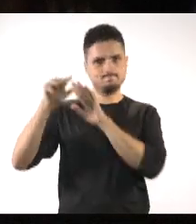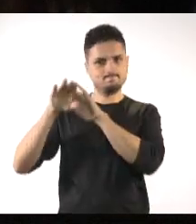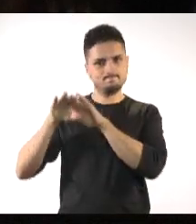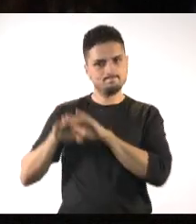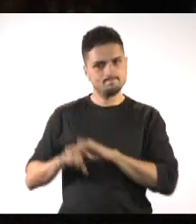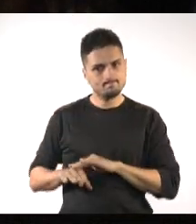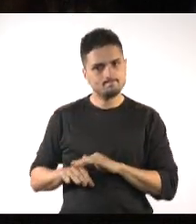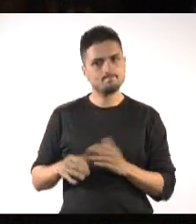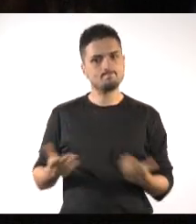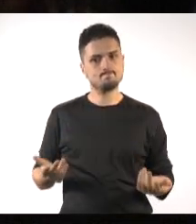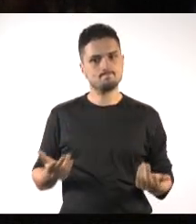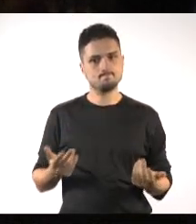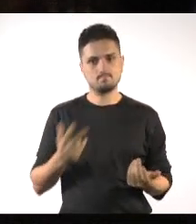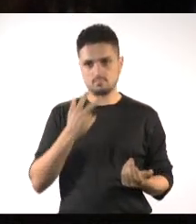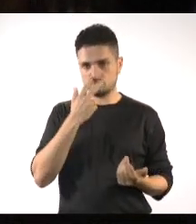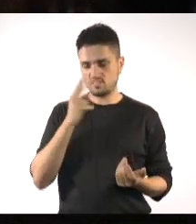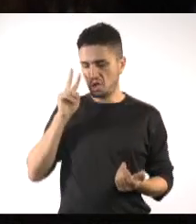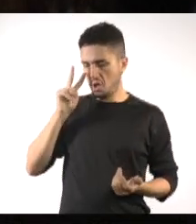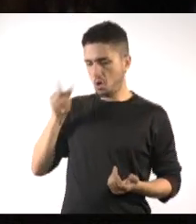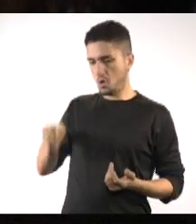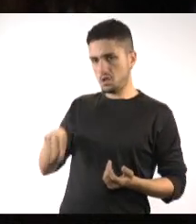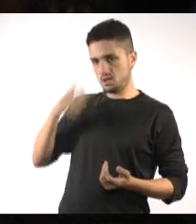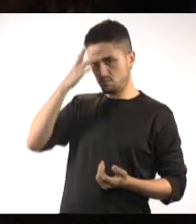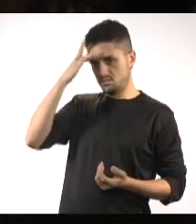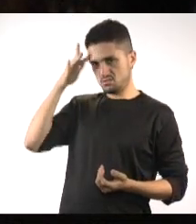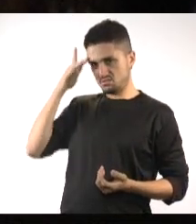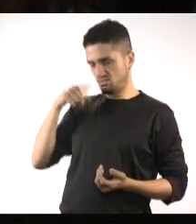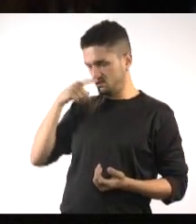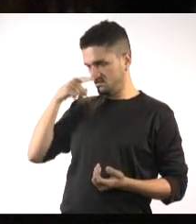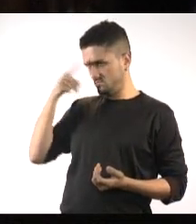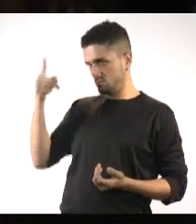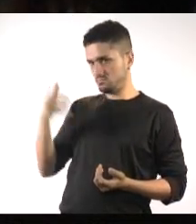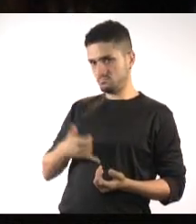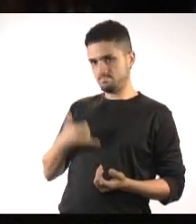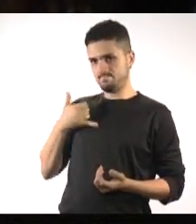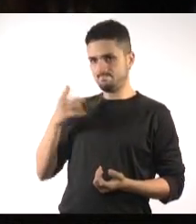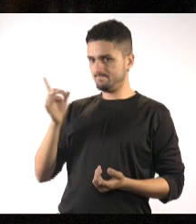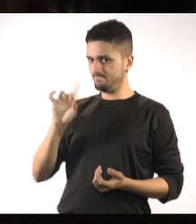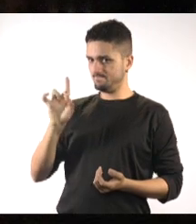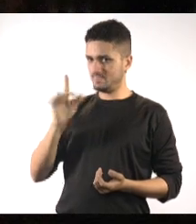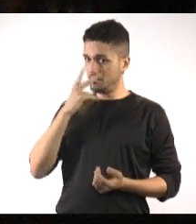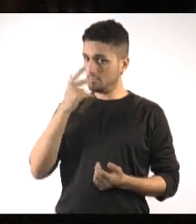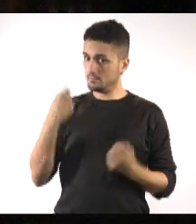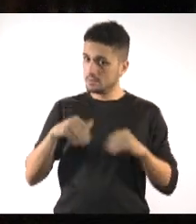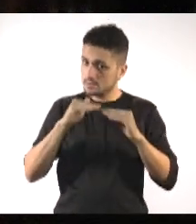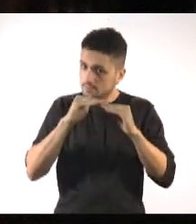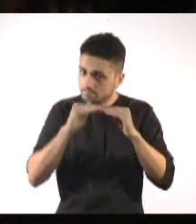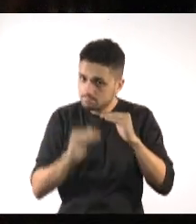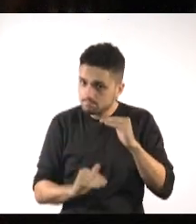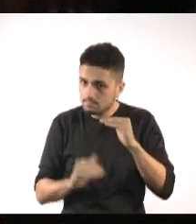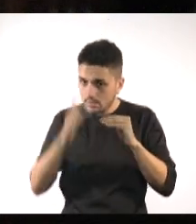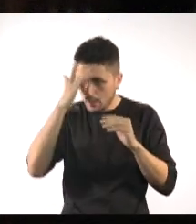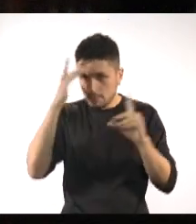ficar olhando de cima para baixo. E a parábola vem dizer, não, desce, vai olhar nos olhos daquele homem que está